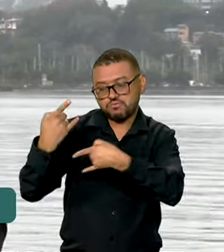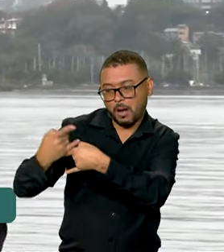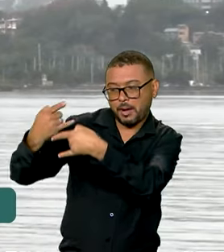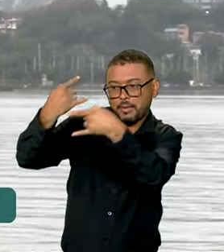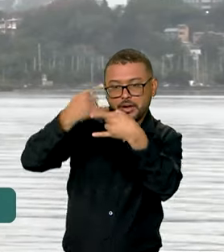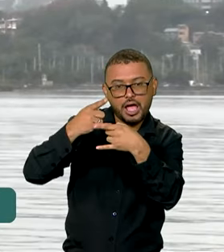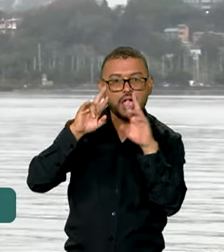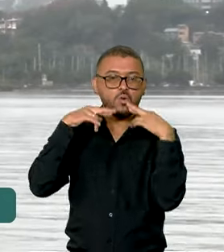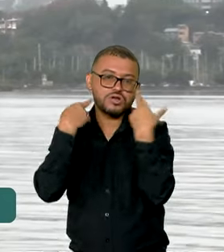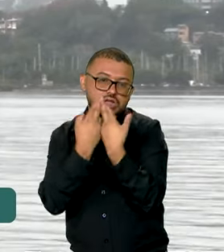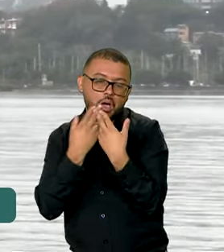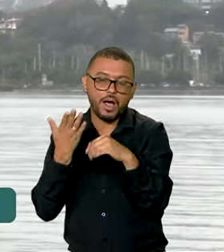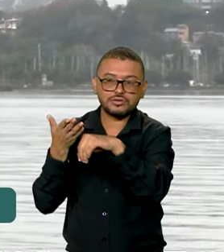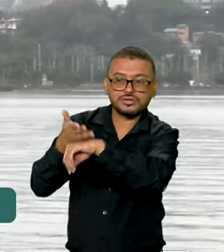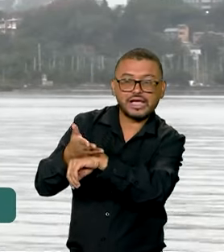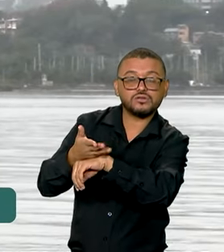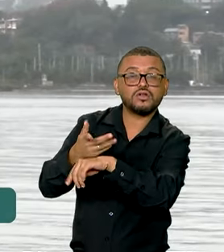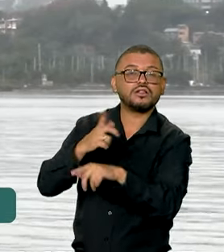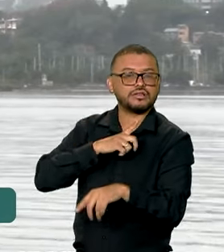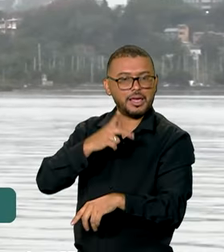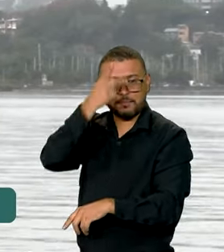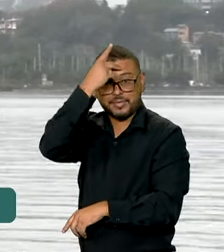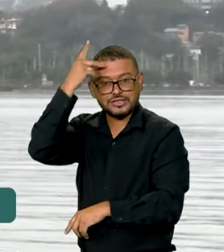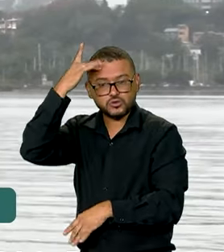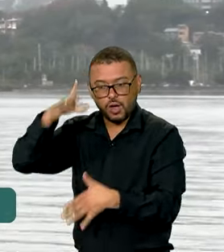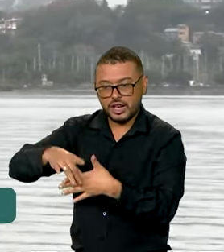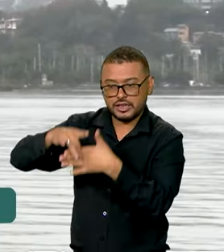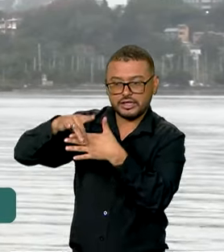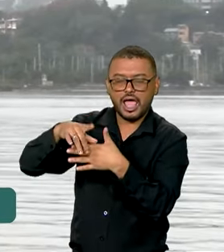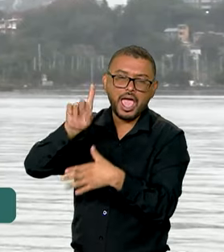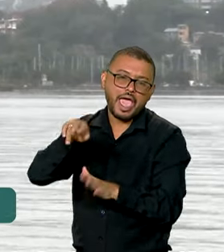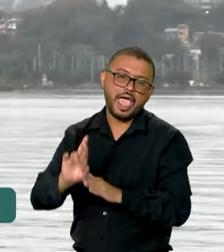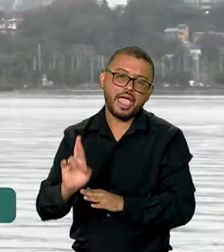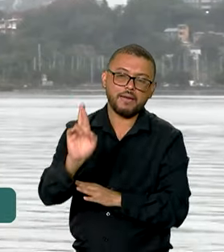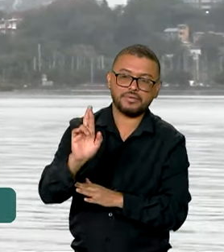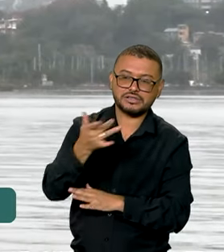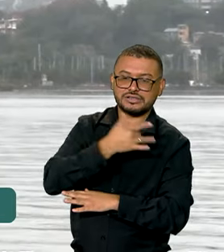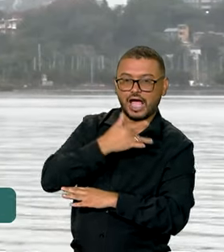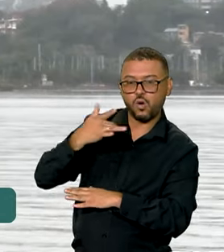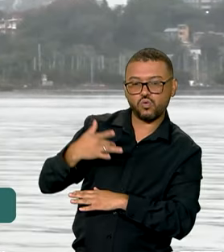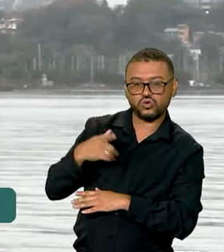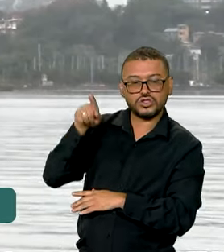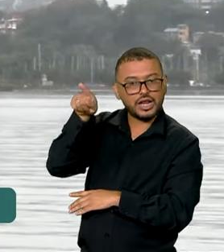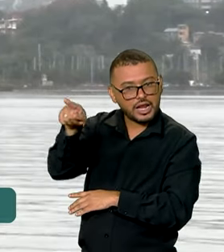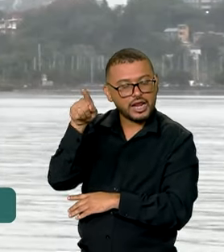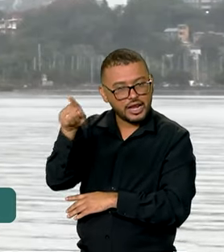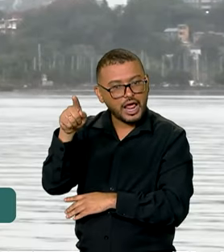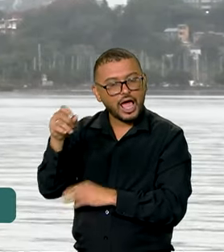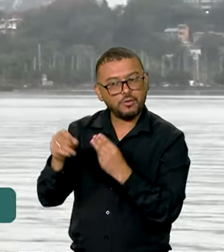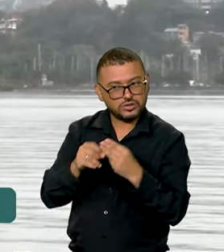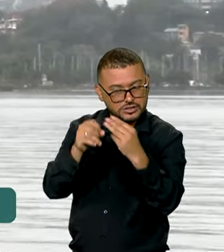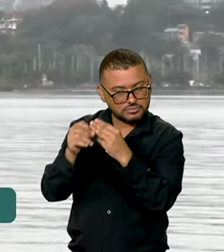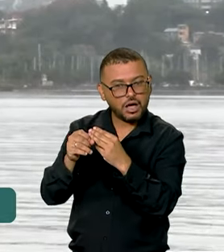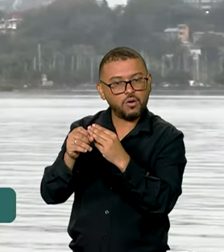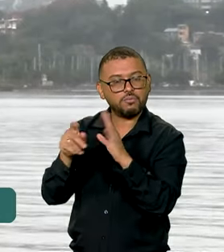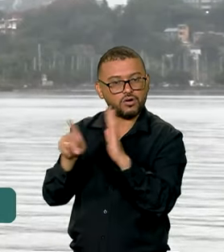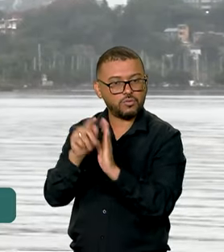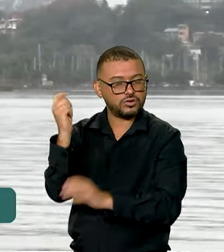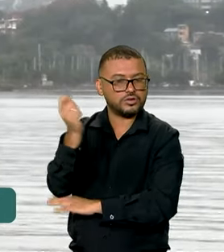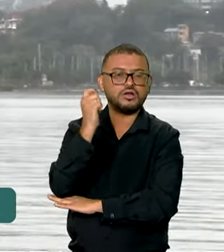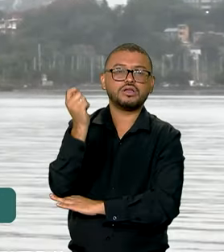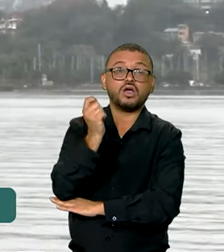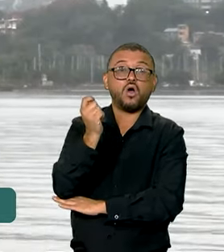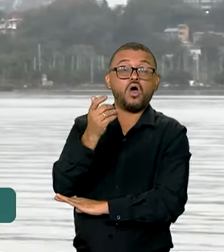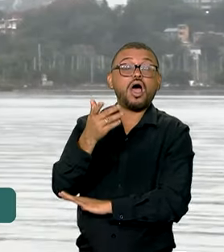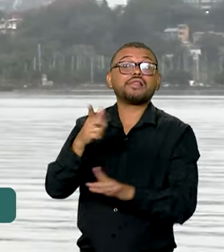videoconferência também vai contar com a participação de representantes das secretarias de saúde municipais aqui do Rio Grande do Sul.